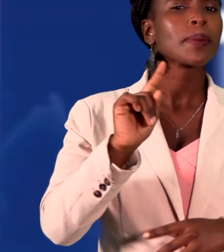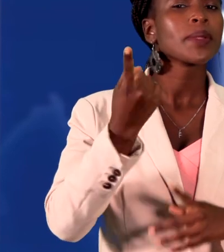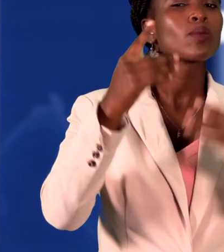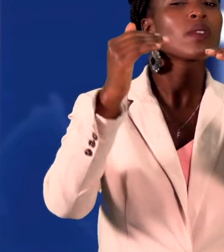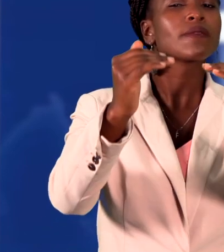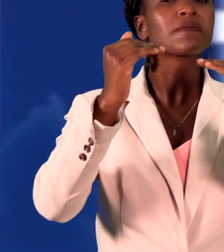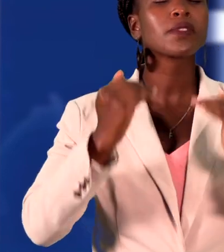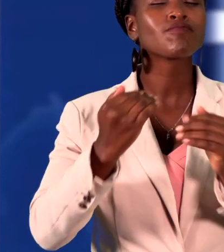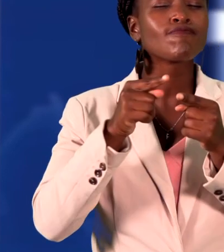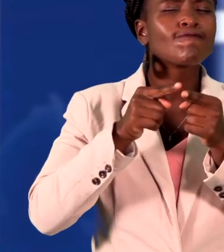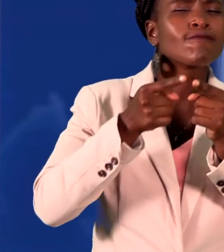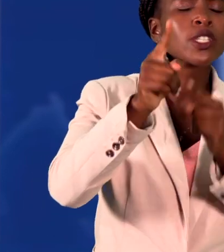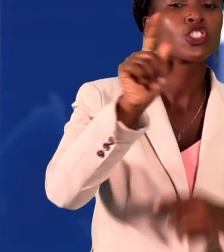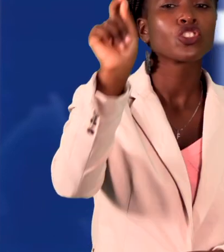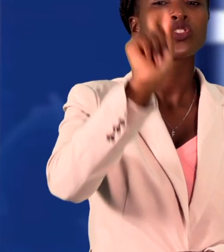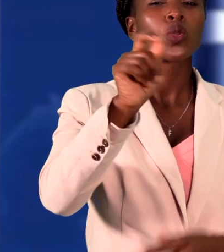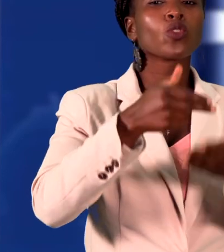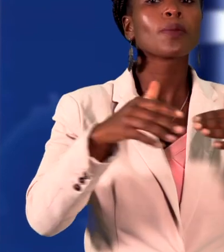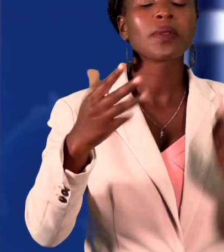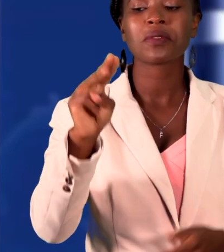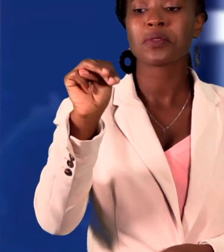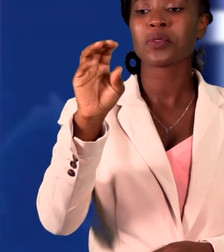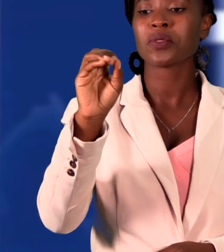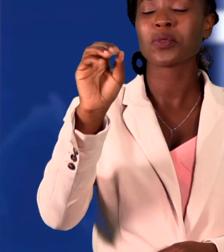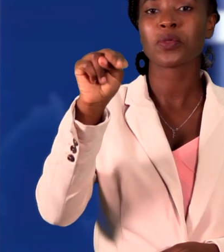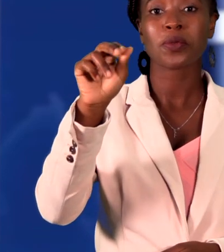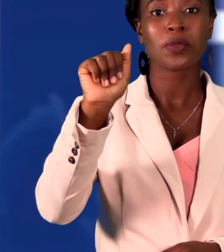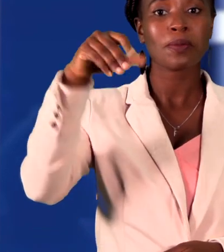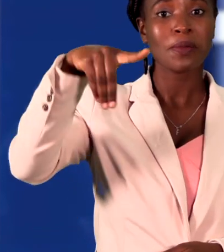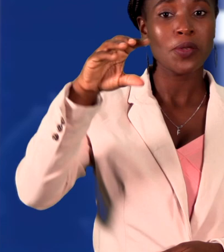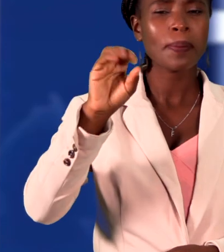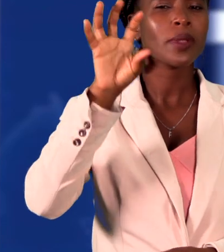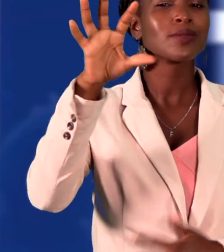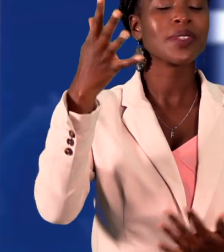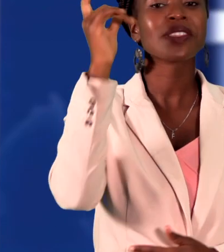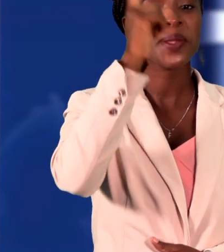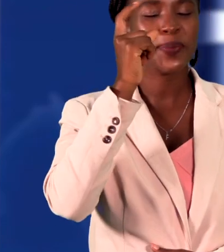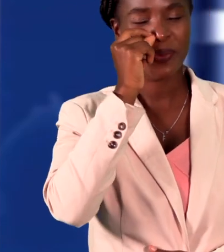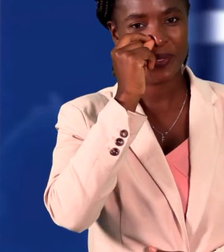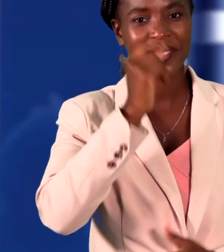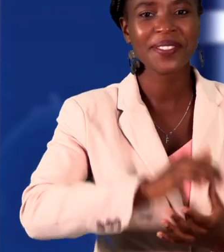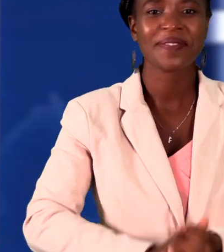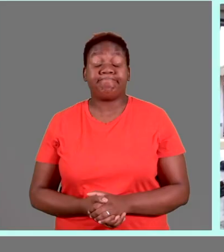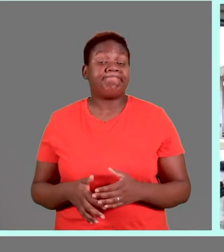Numa primeira fase, o folheto foi distribuído no distrito de Monapo, em Nampula.